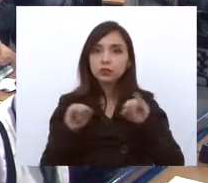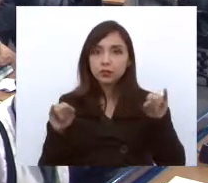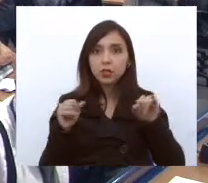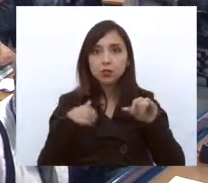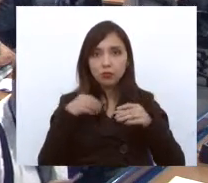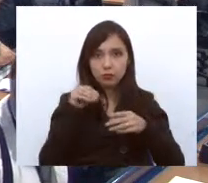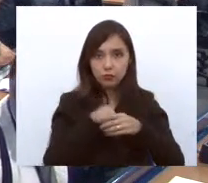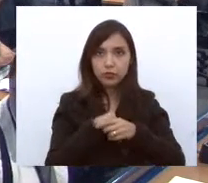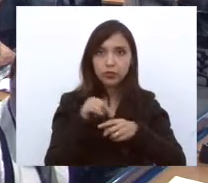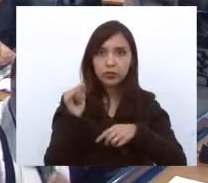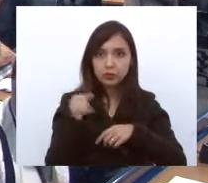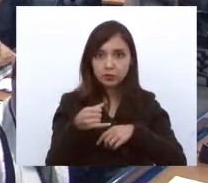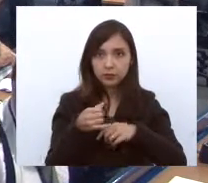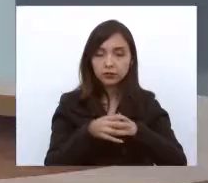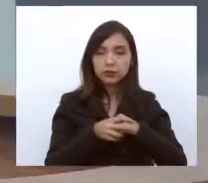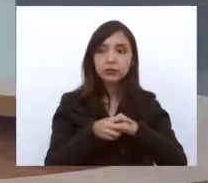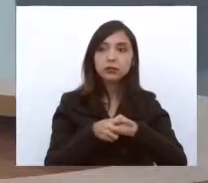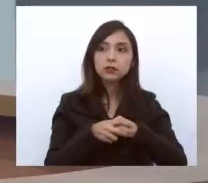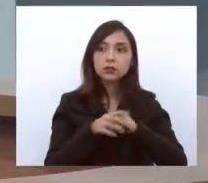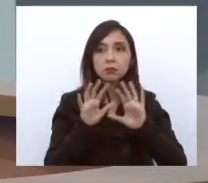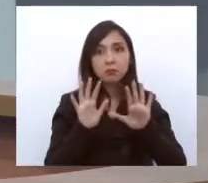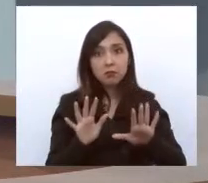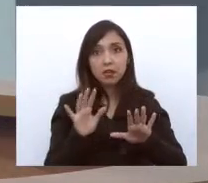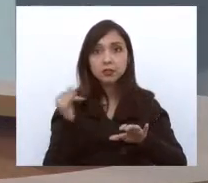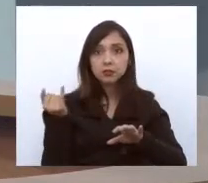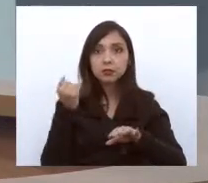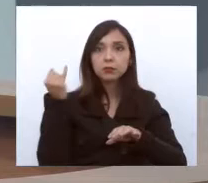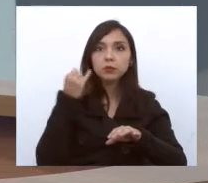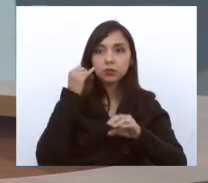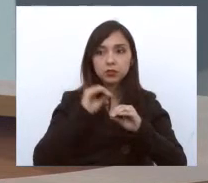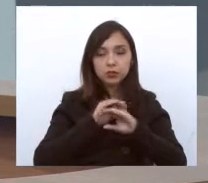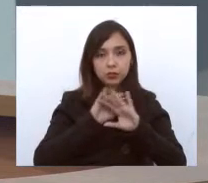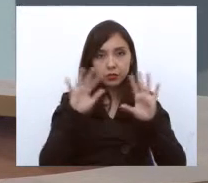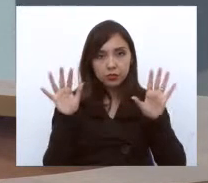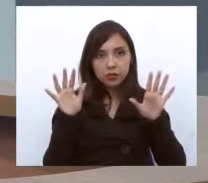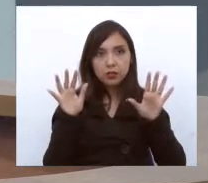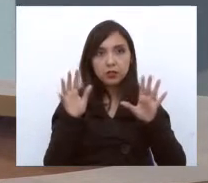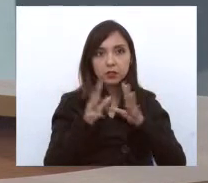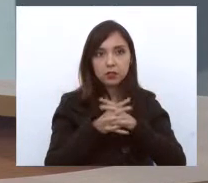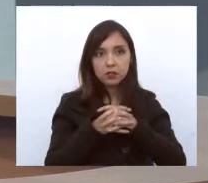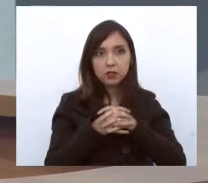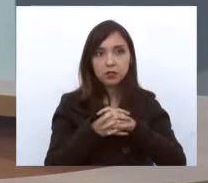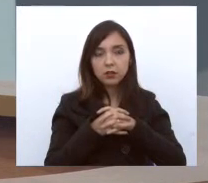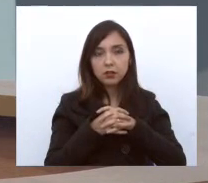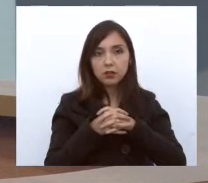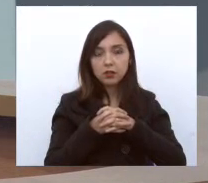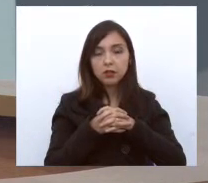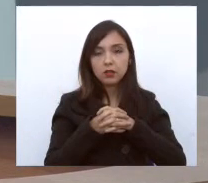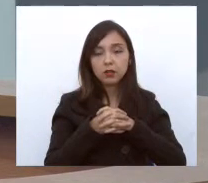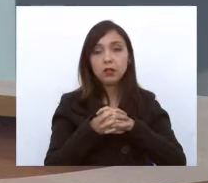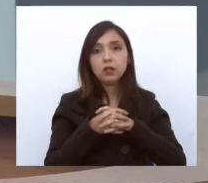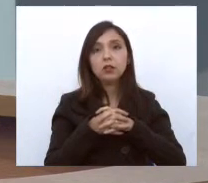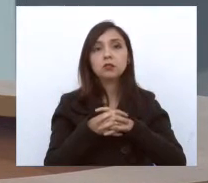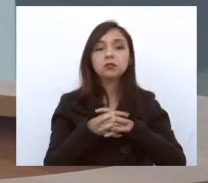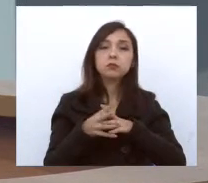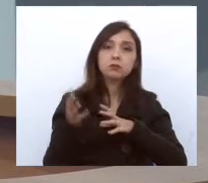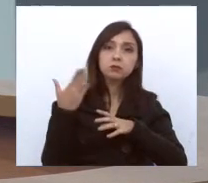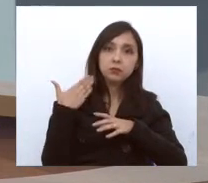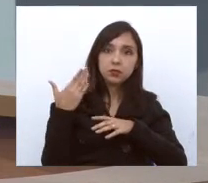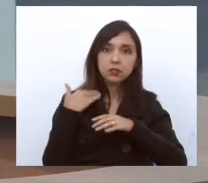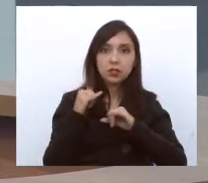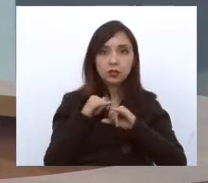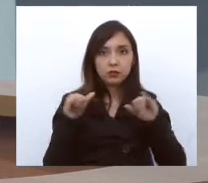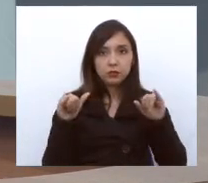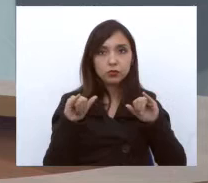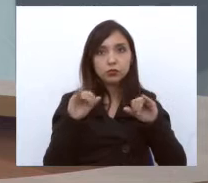votei favoravelmente, mas seria importante deixar bem claro também que quando fez a justificativa,